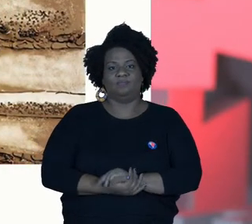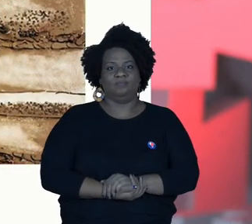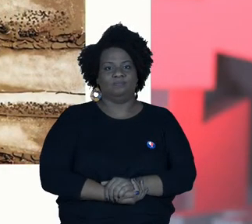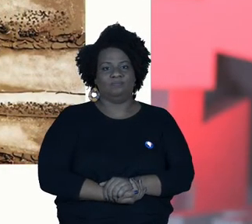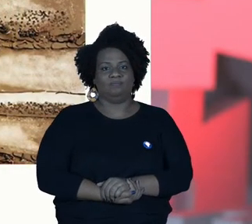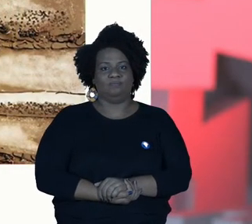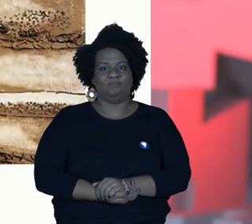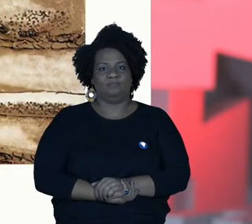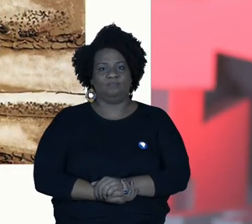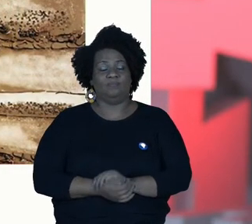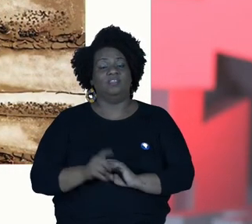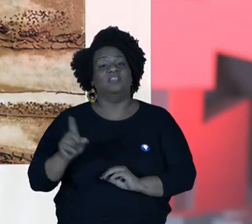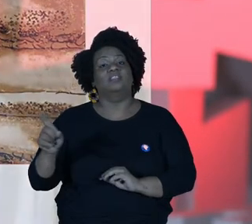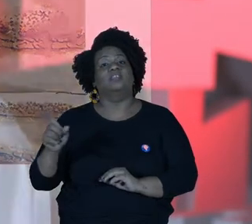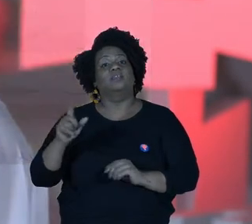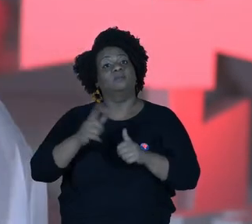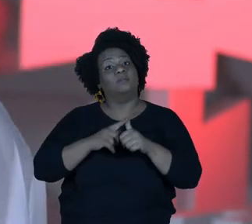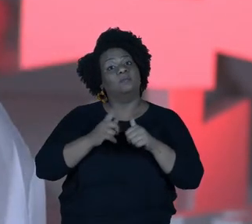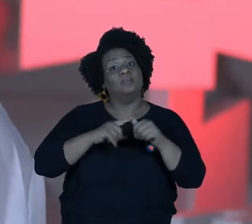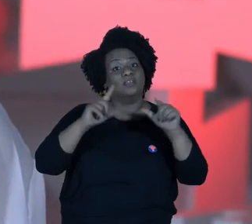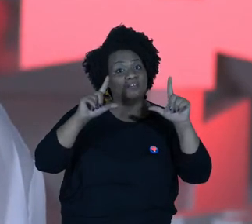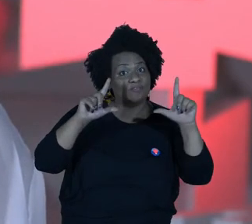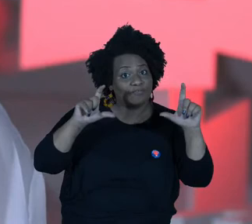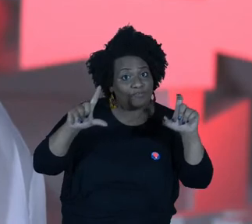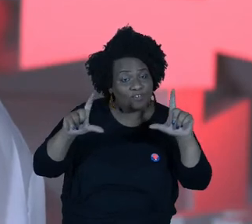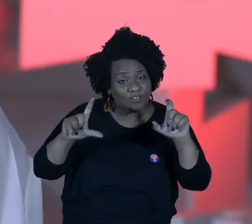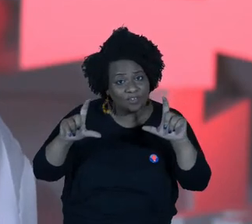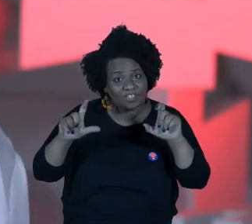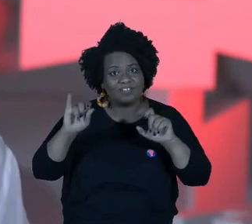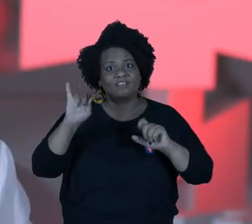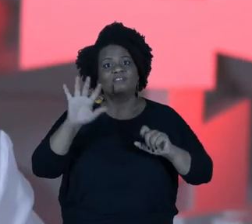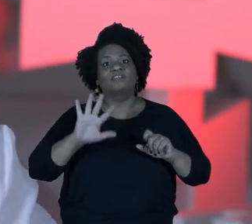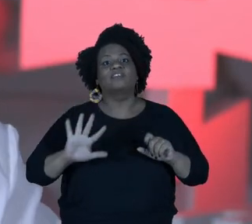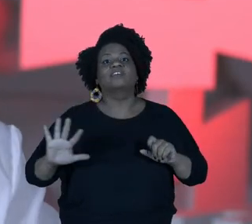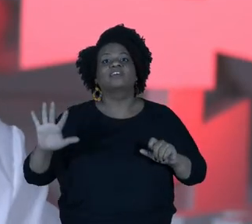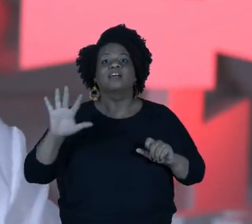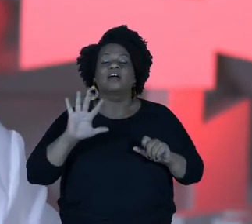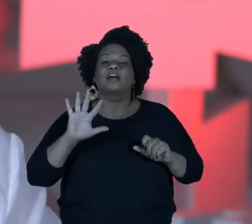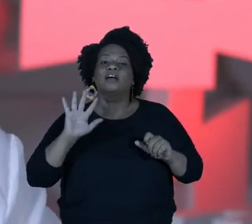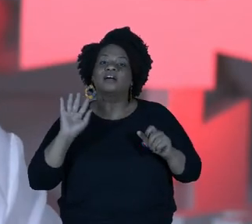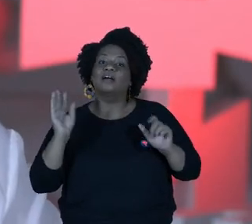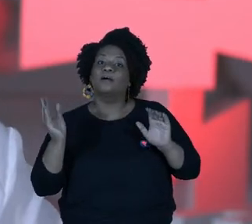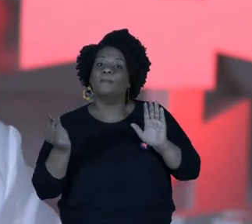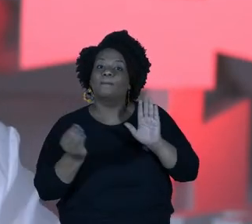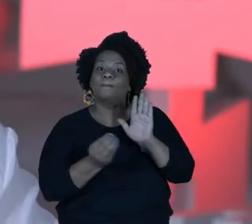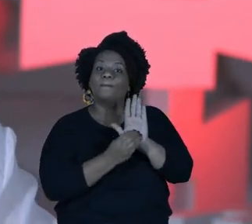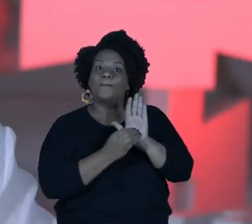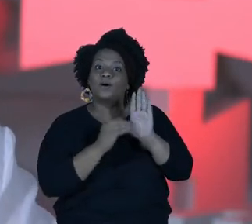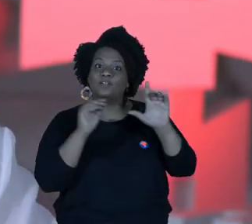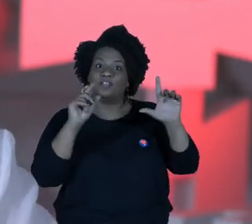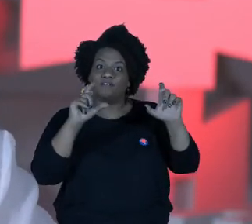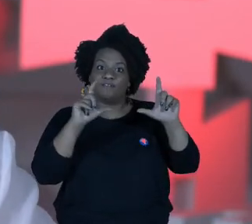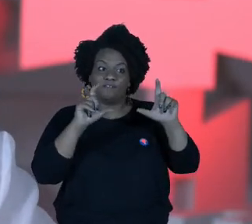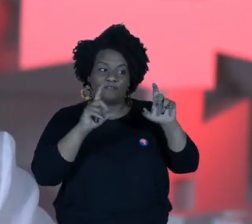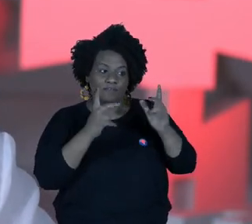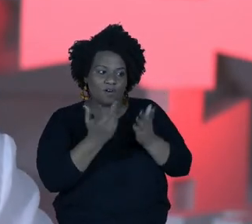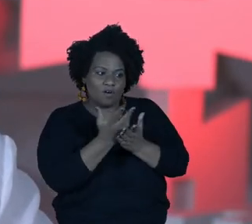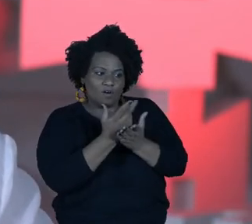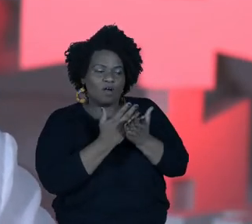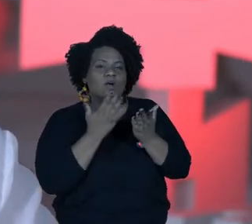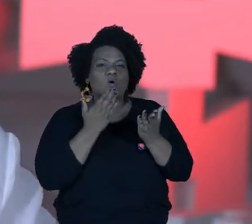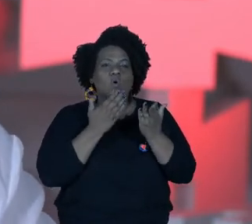Vicky Muniz parte da fotografia, ele fotografa o personagem, coloca essa fotografia em alto